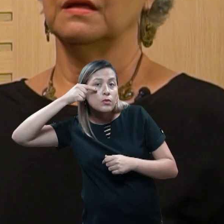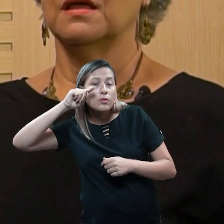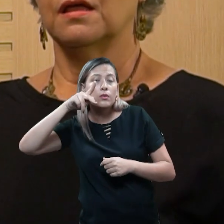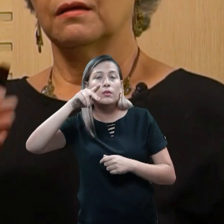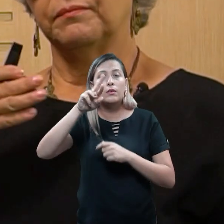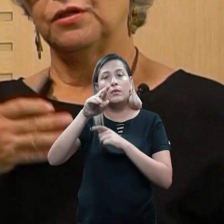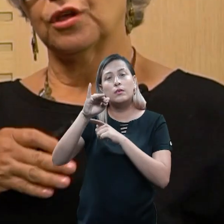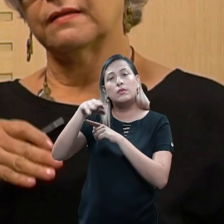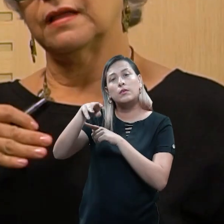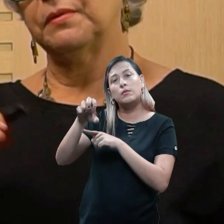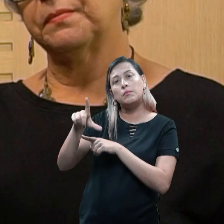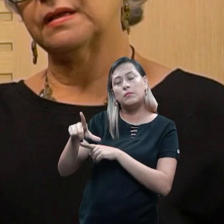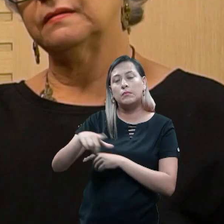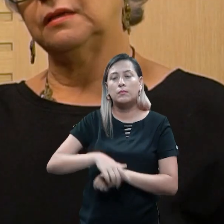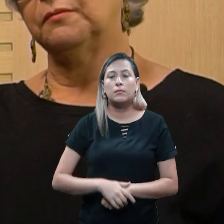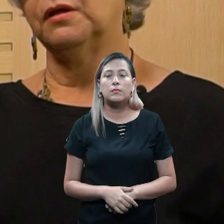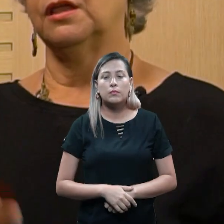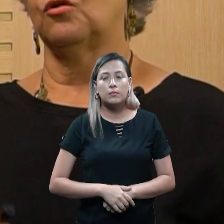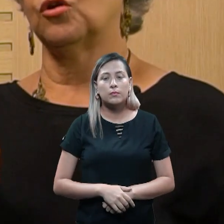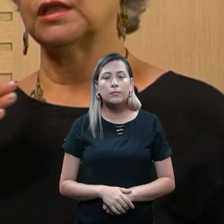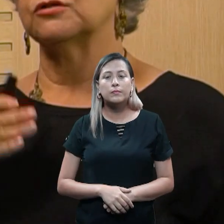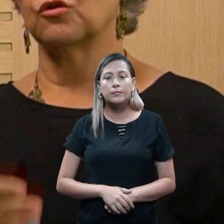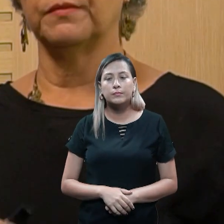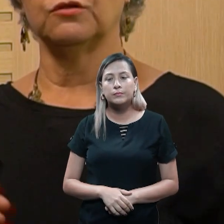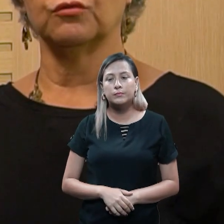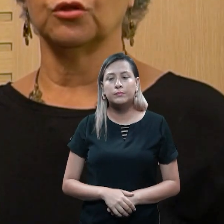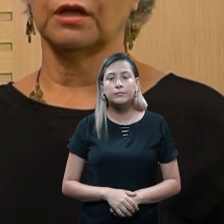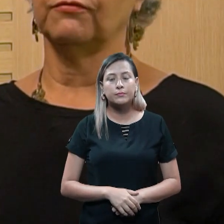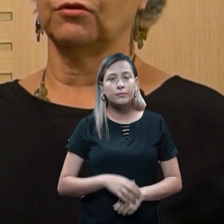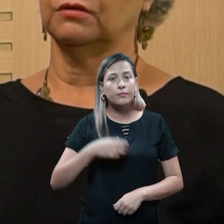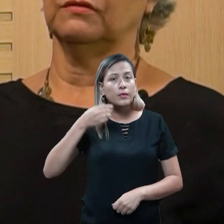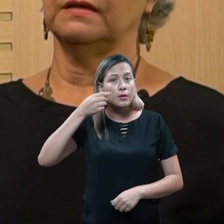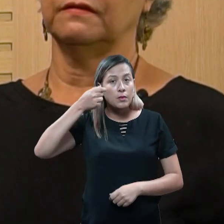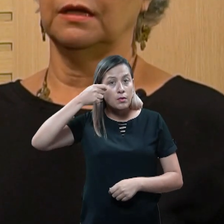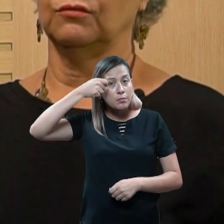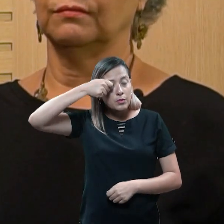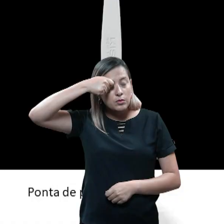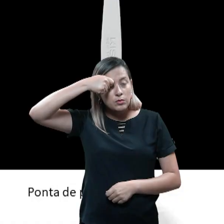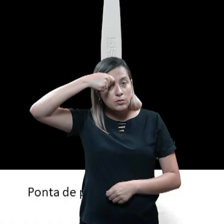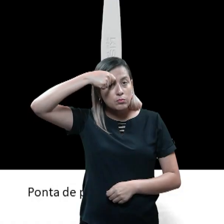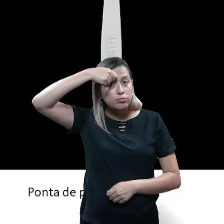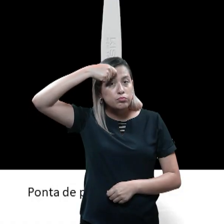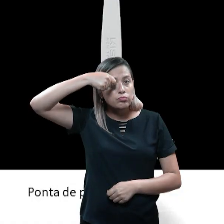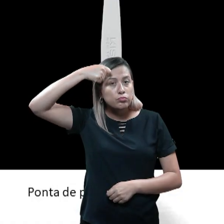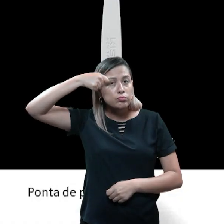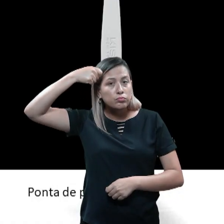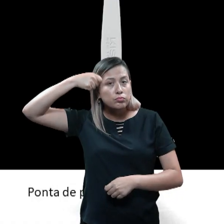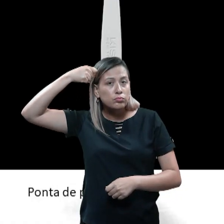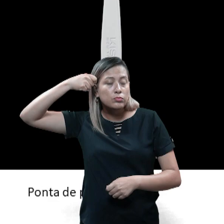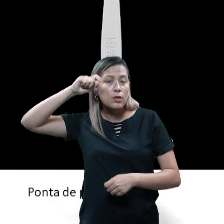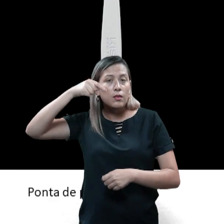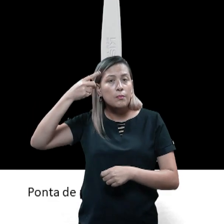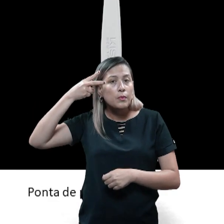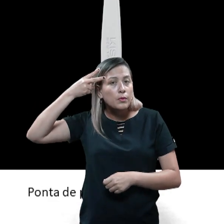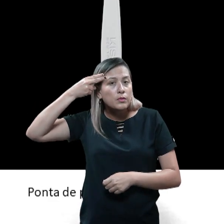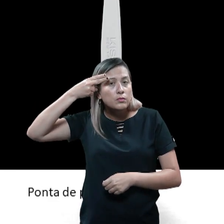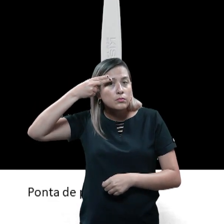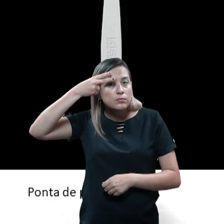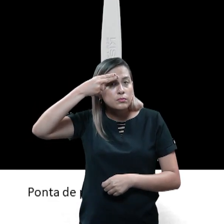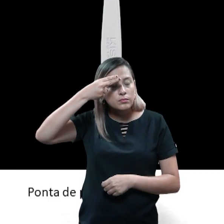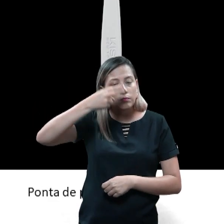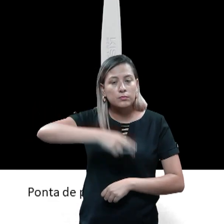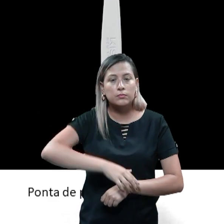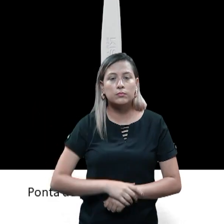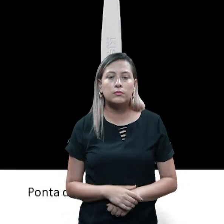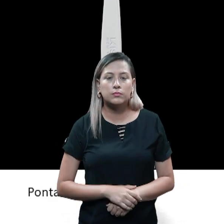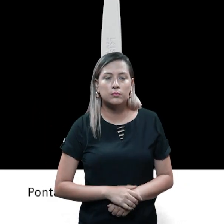sobrancelhas. Pentear sempre para cima e cortar somente o que está fora do desenho. Depois de marcar, é hora de limpar os pelos que